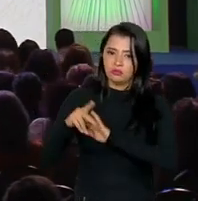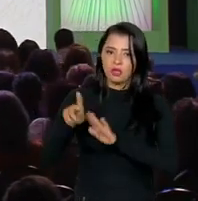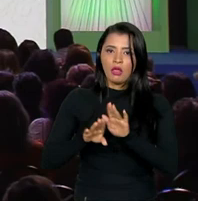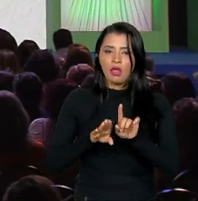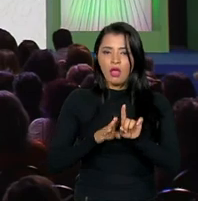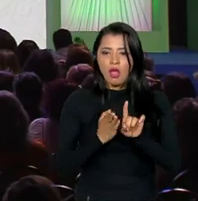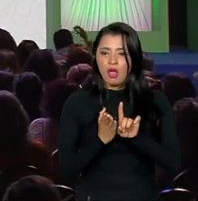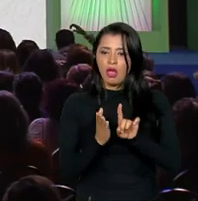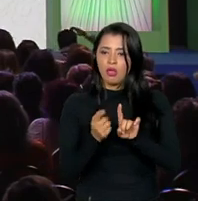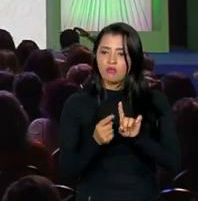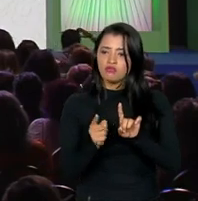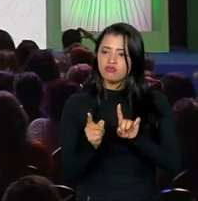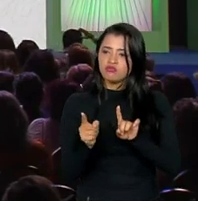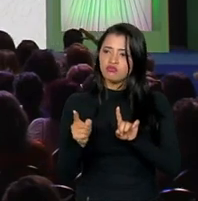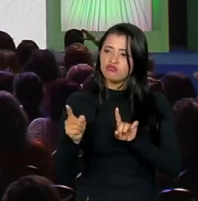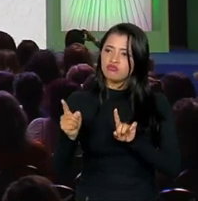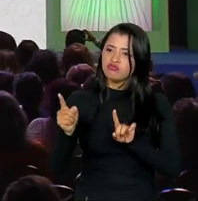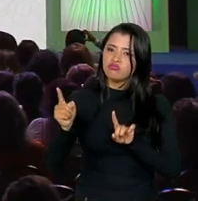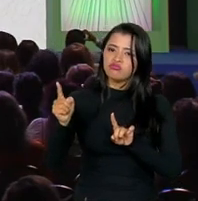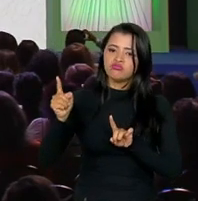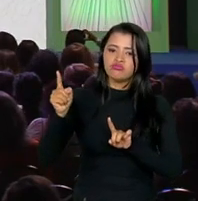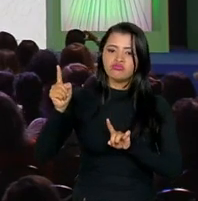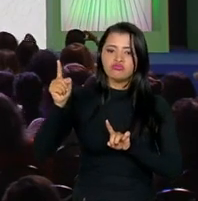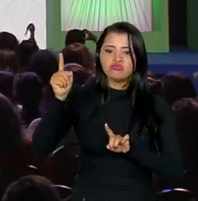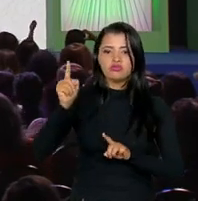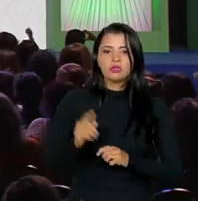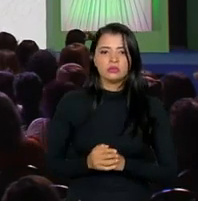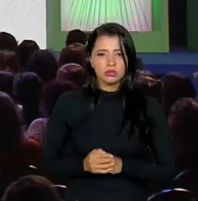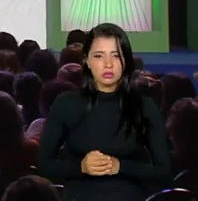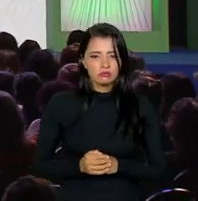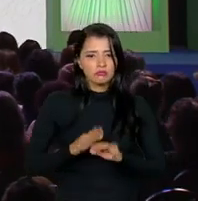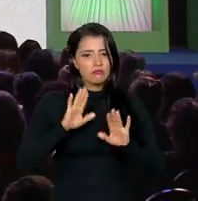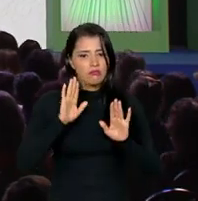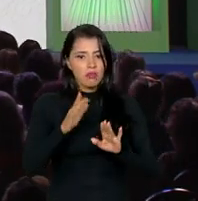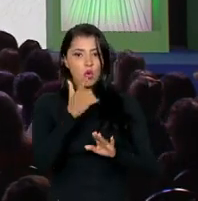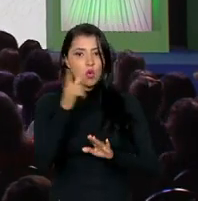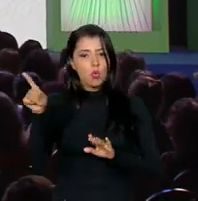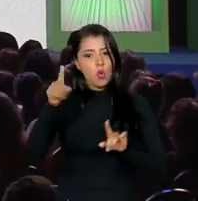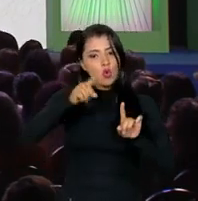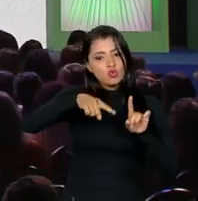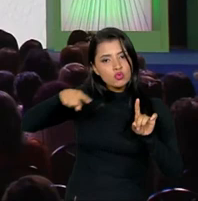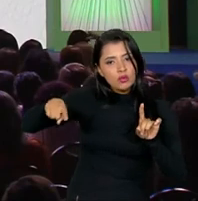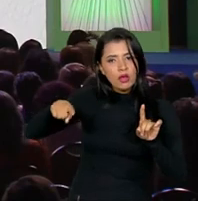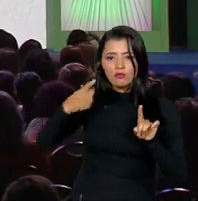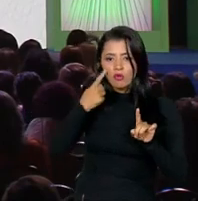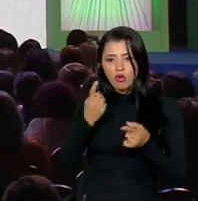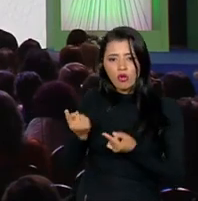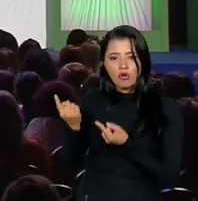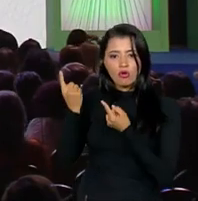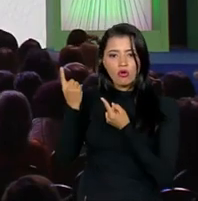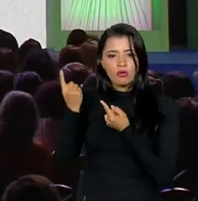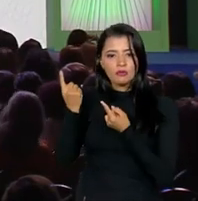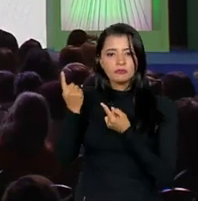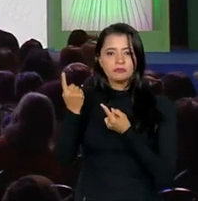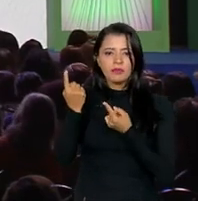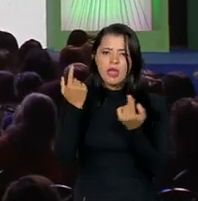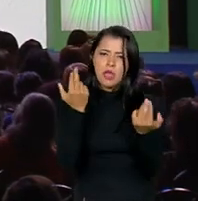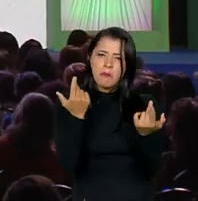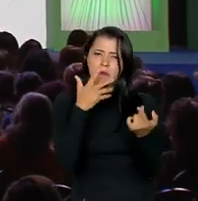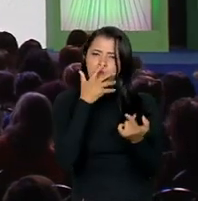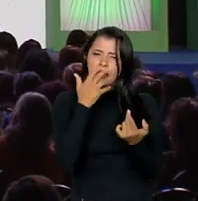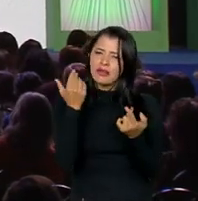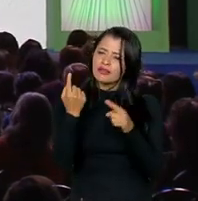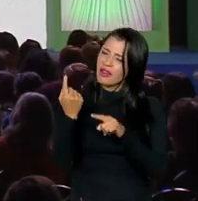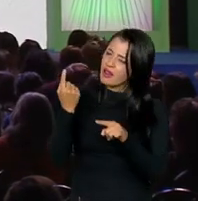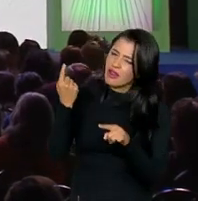subida, né, da emissão de gases. Mas se a gente pegar esse outro gráfico aqui, que é como se a gente estivesse indo